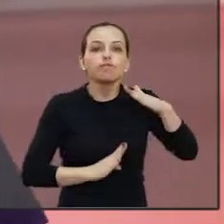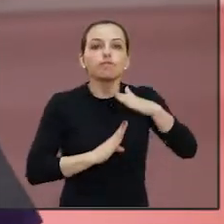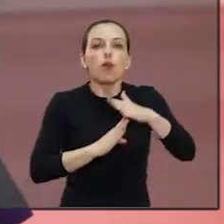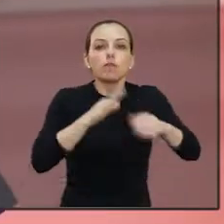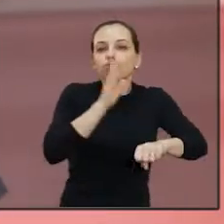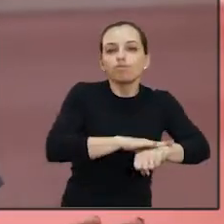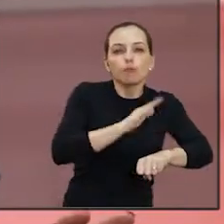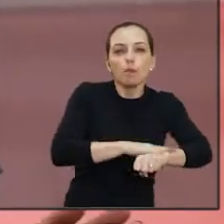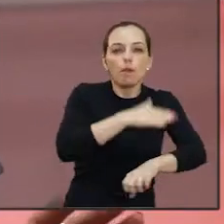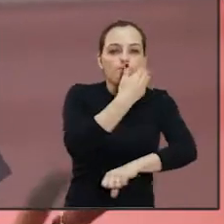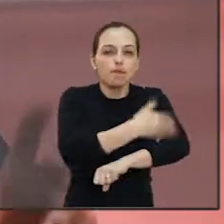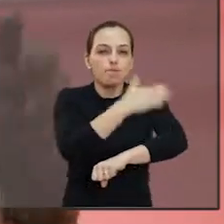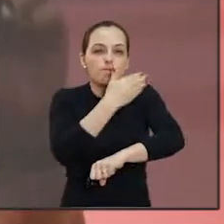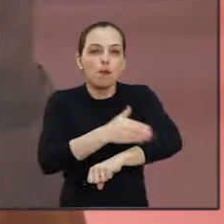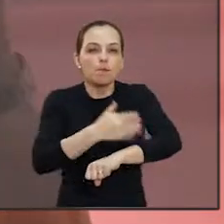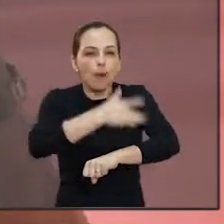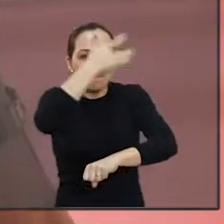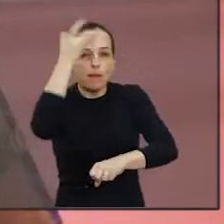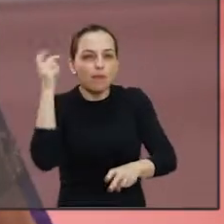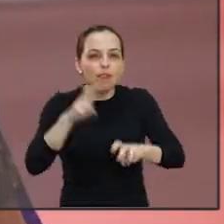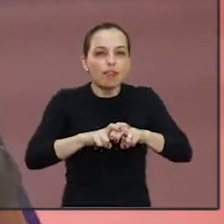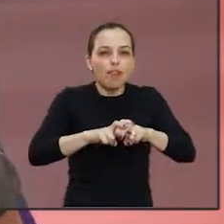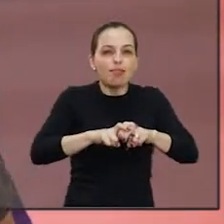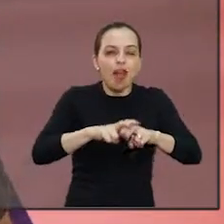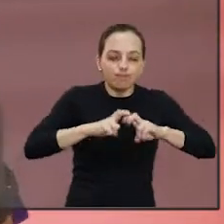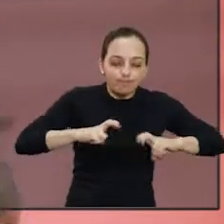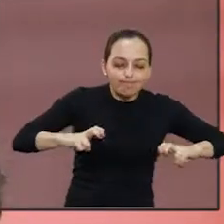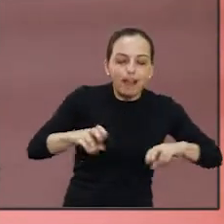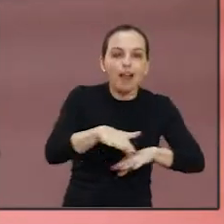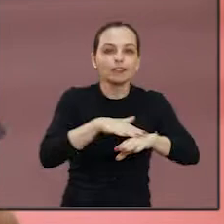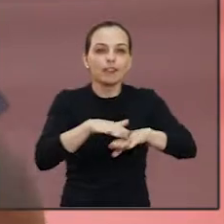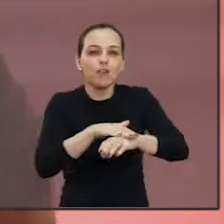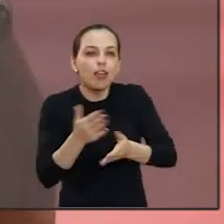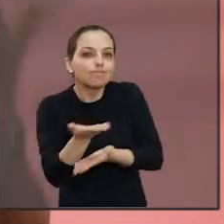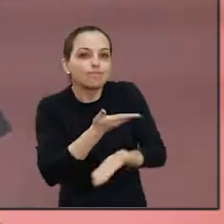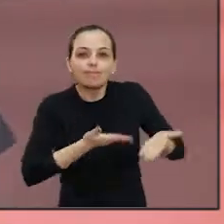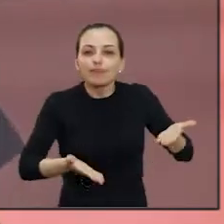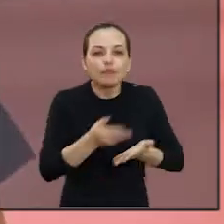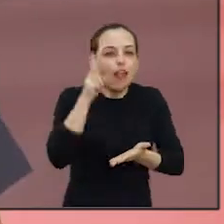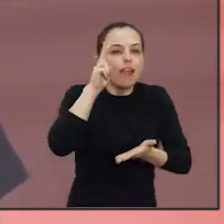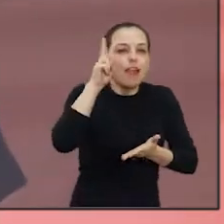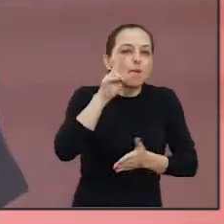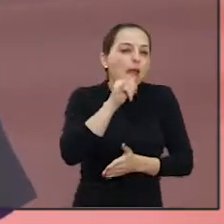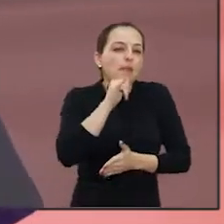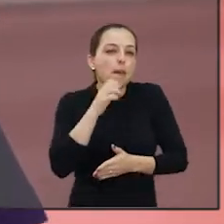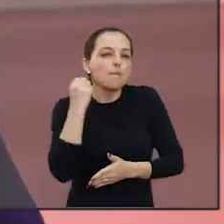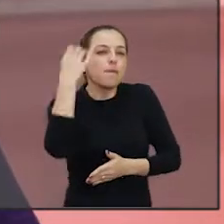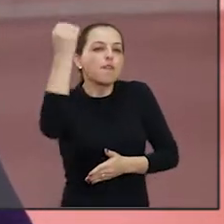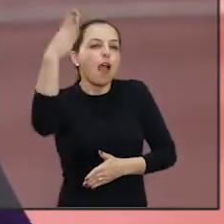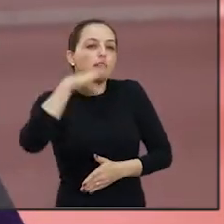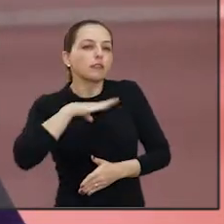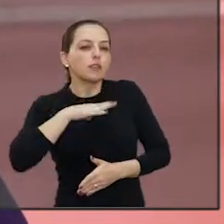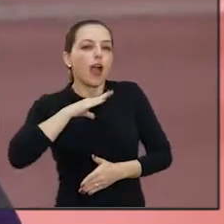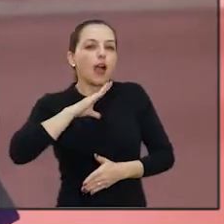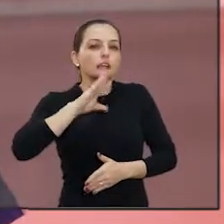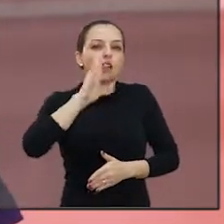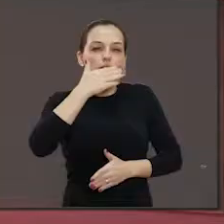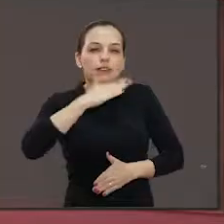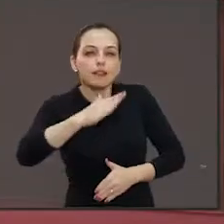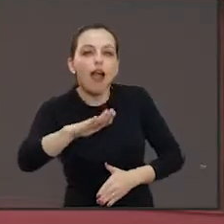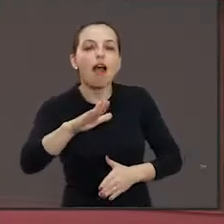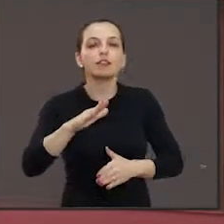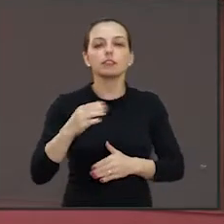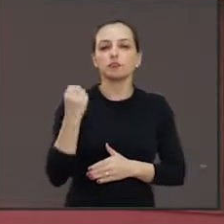Qualquer intervalinho que a gente tem nos ensaios, a gente, lembra quando a gente foi dançar na Força Aérea, lembra quando a gente foi para Santos, lembra quando a gente foi para